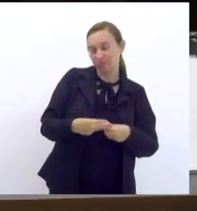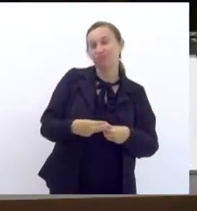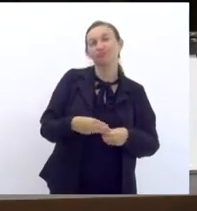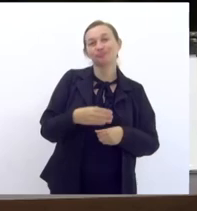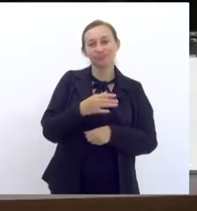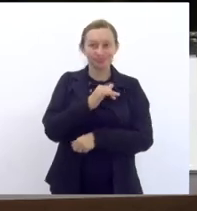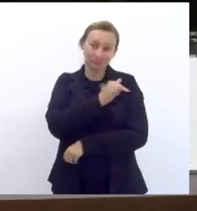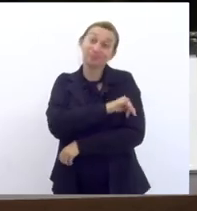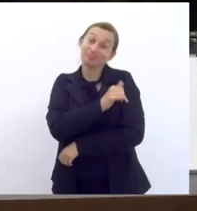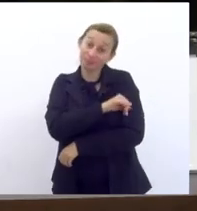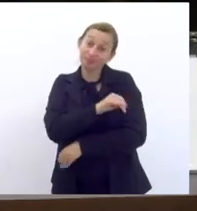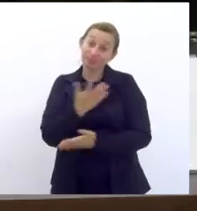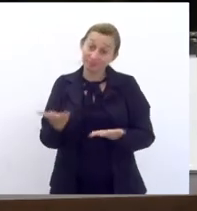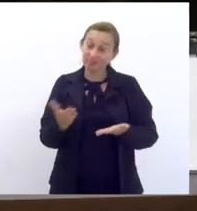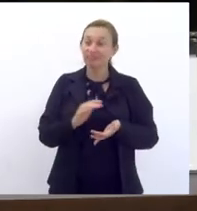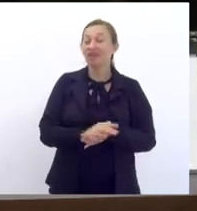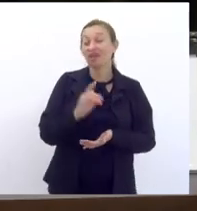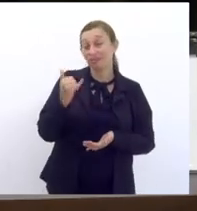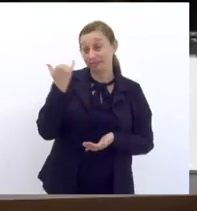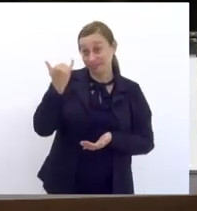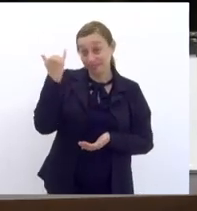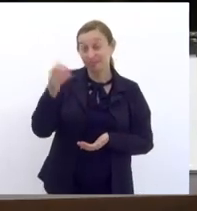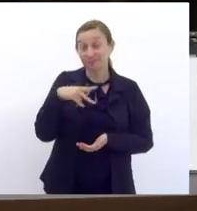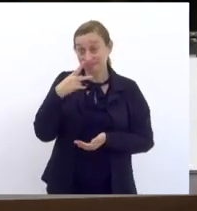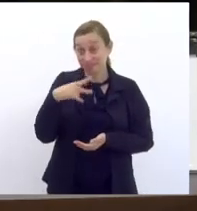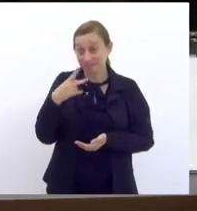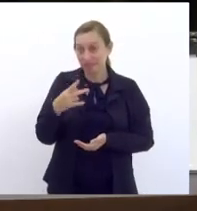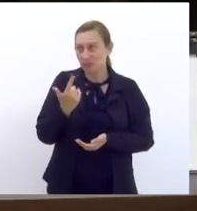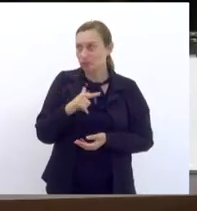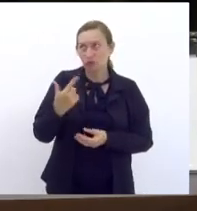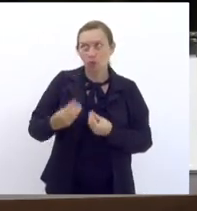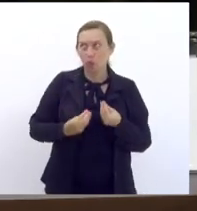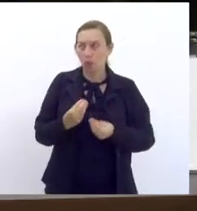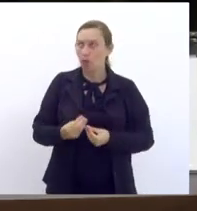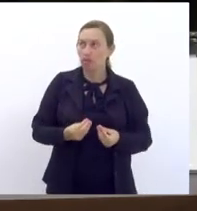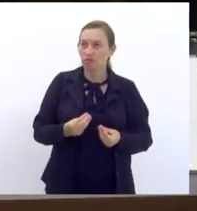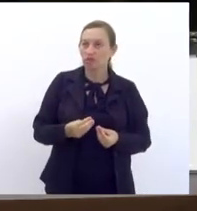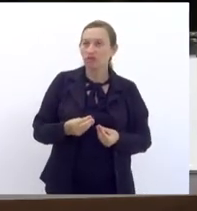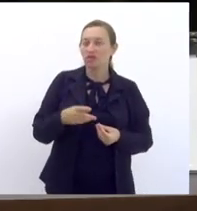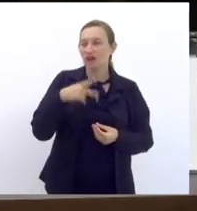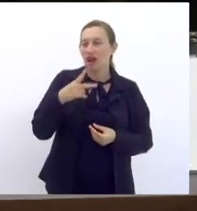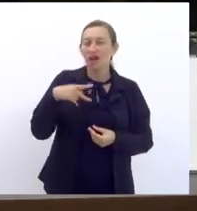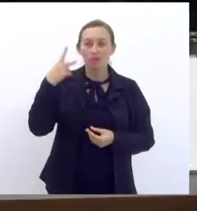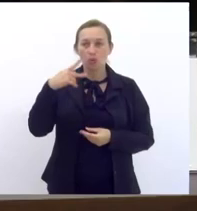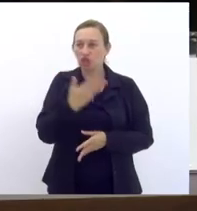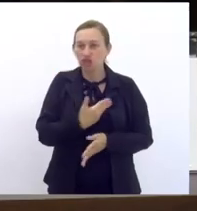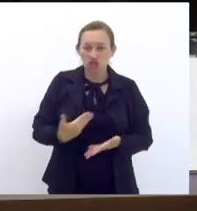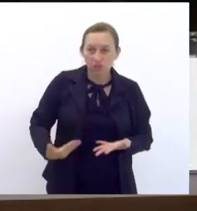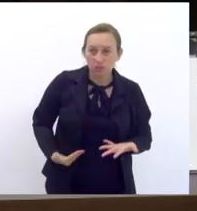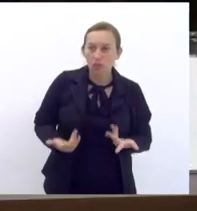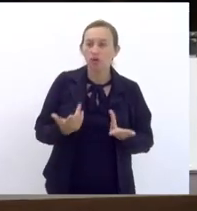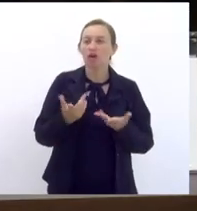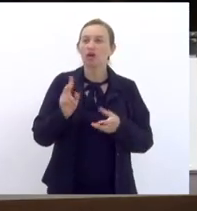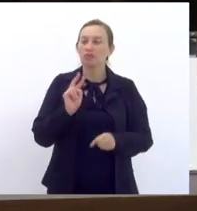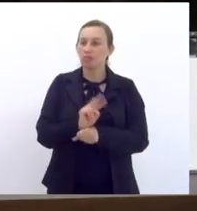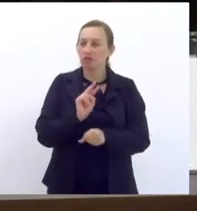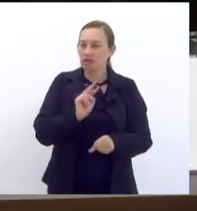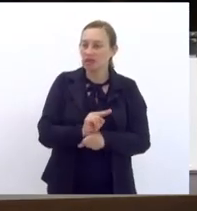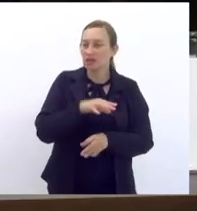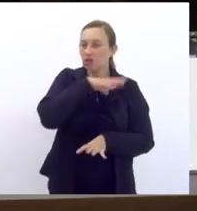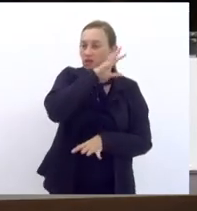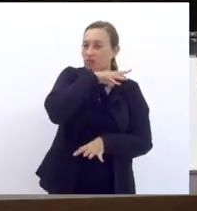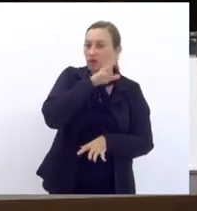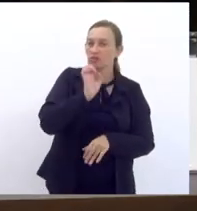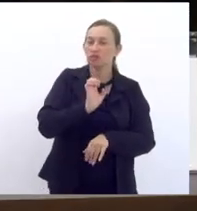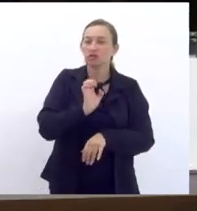então é importante que eu diga que não há como falar em política pública não é como falar em proteção Animal na cidade do Rio de